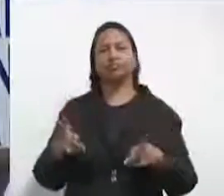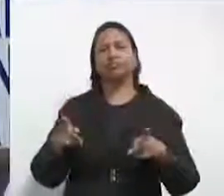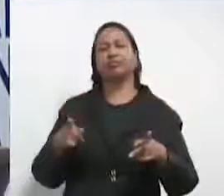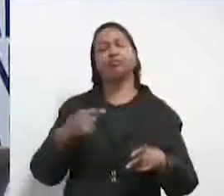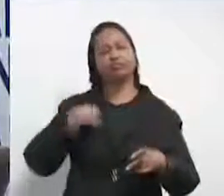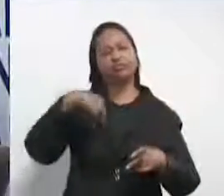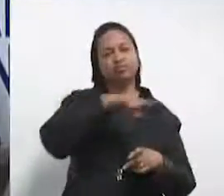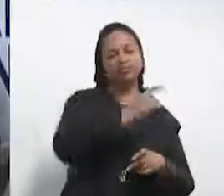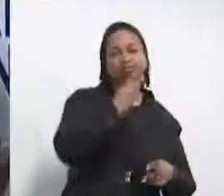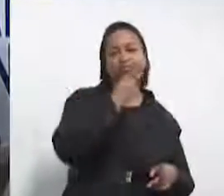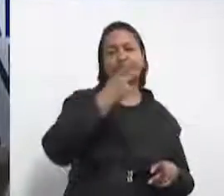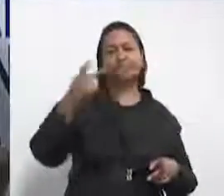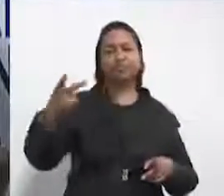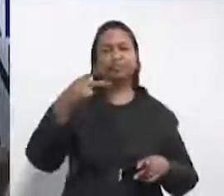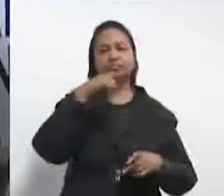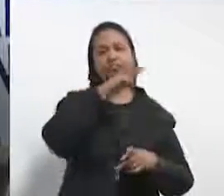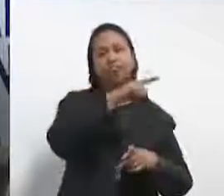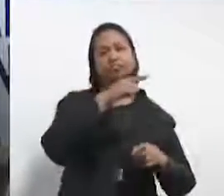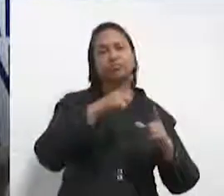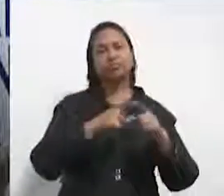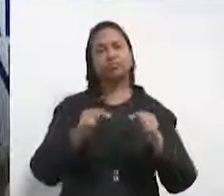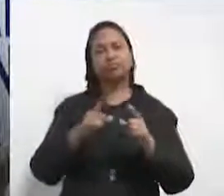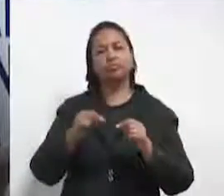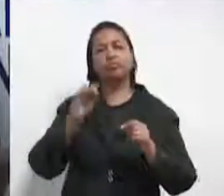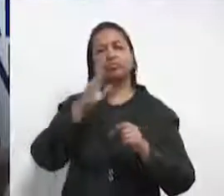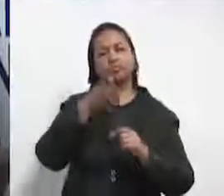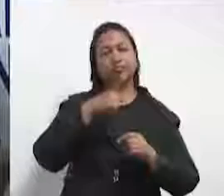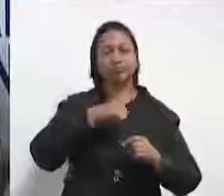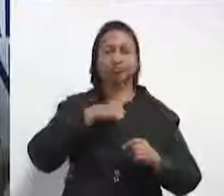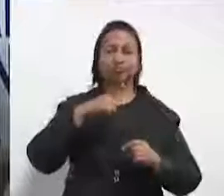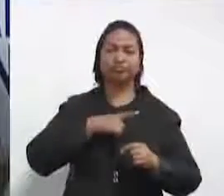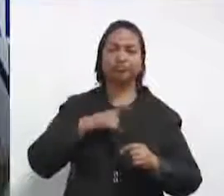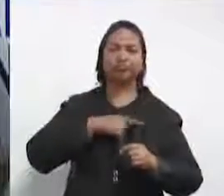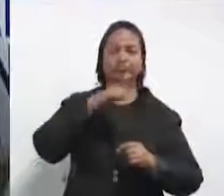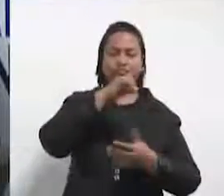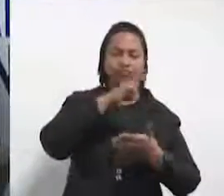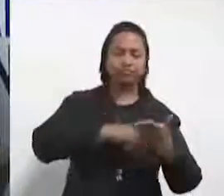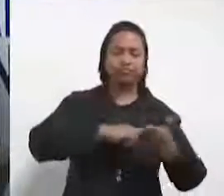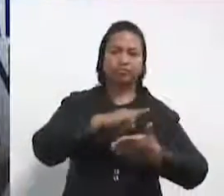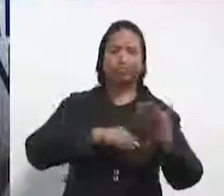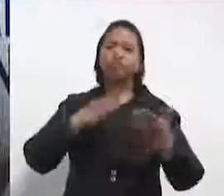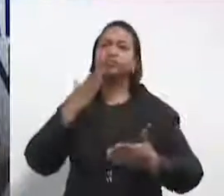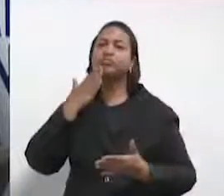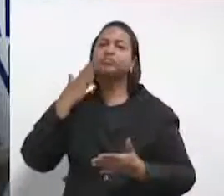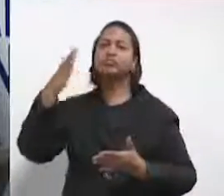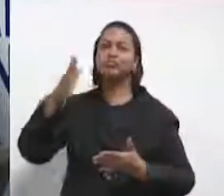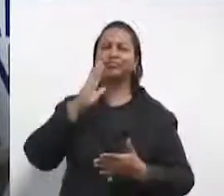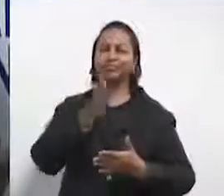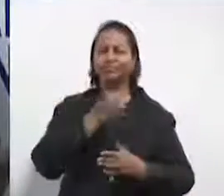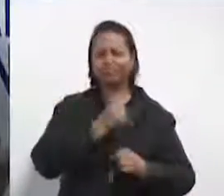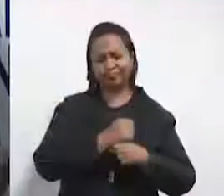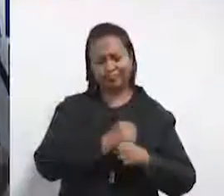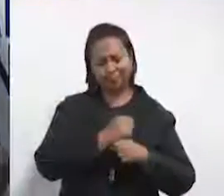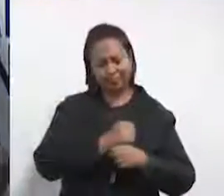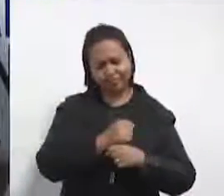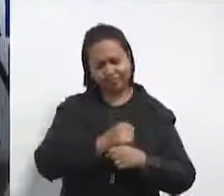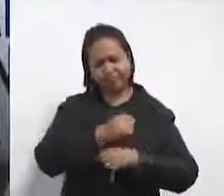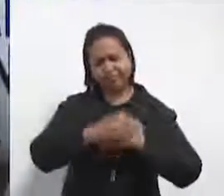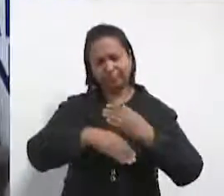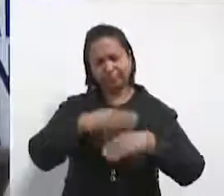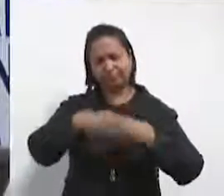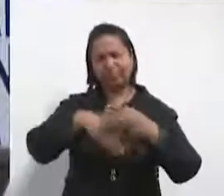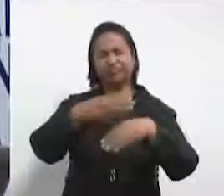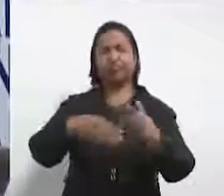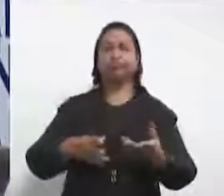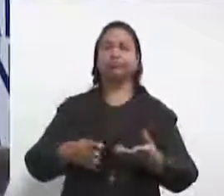e ele nos mostrou jailma estruturação na receita federal já há muitos anos que vêm ocorrendo então eu corresse fato